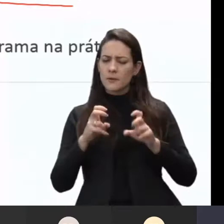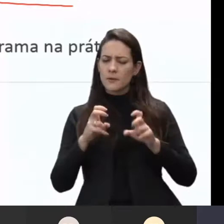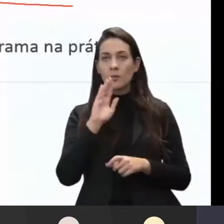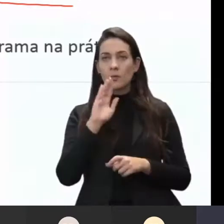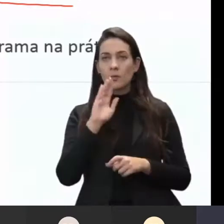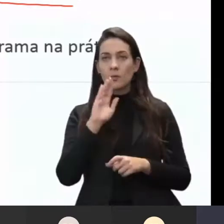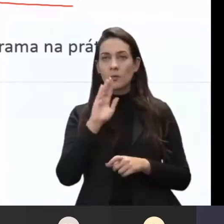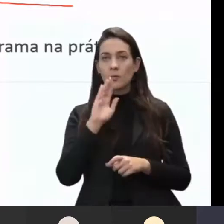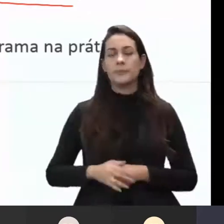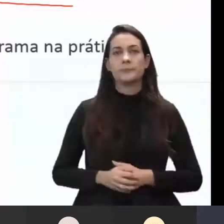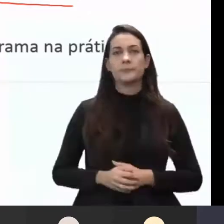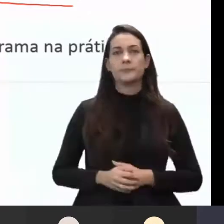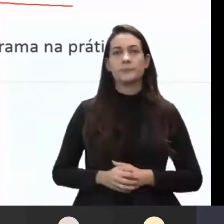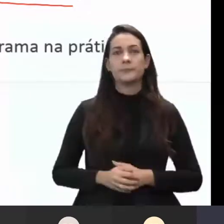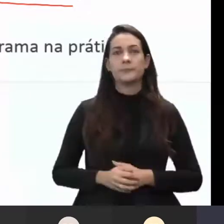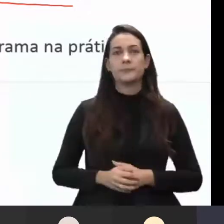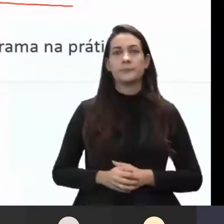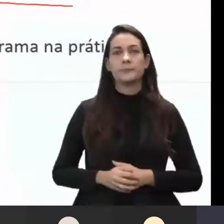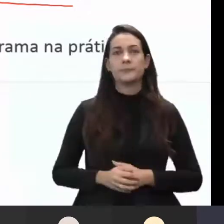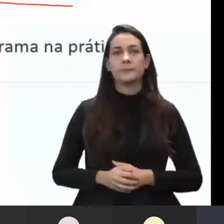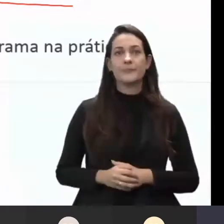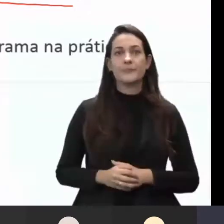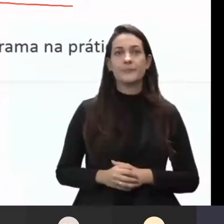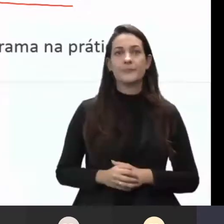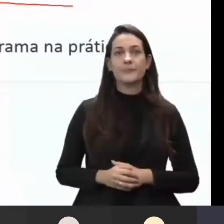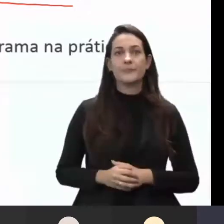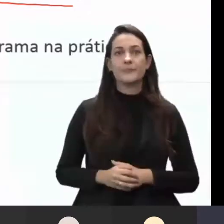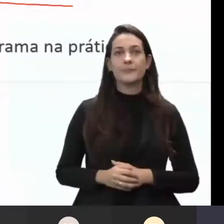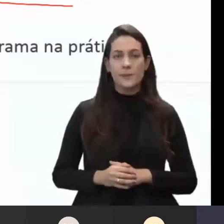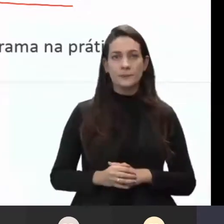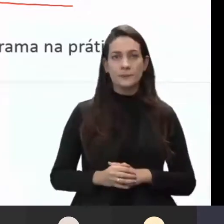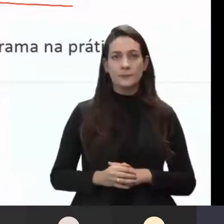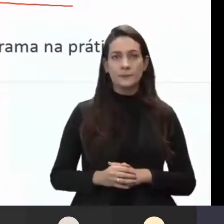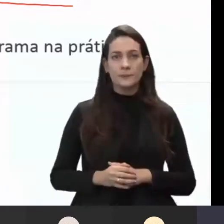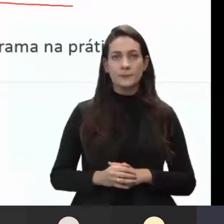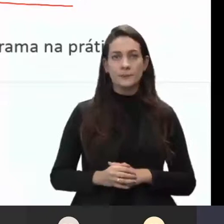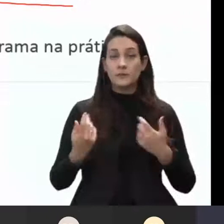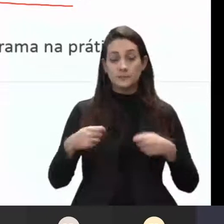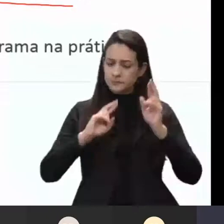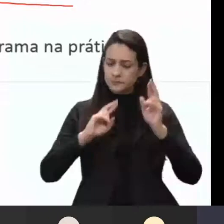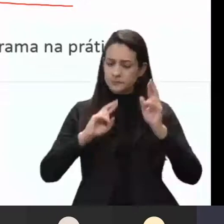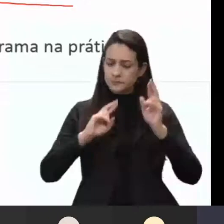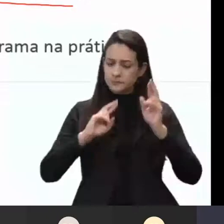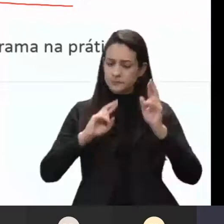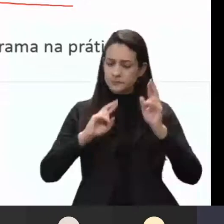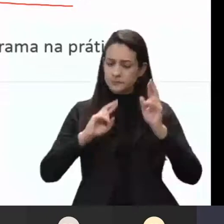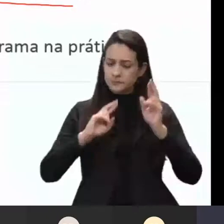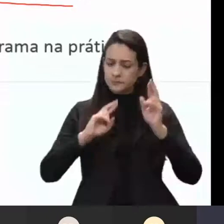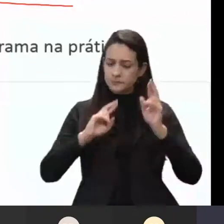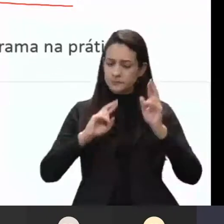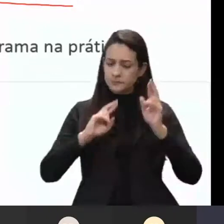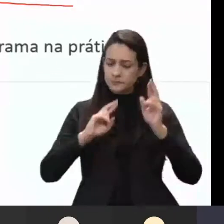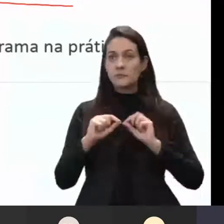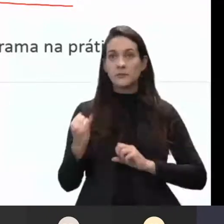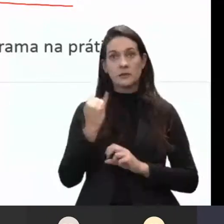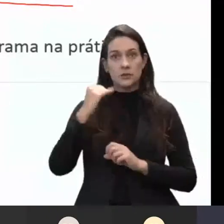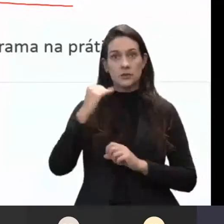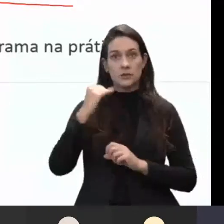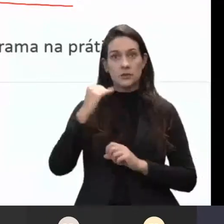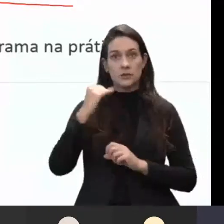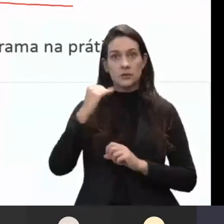inibição. E aí então nós precisamos verificar qual que é a importância da solicitação de um antibiograma